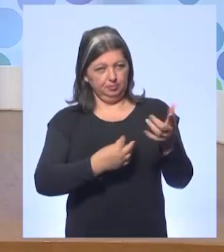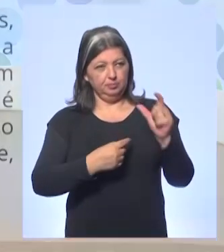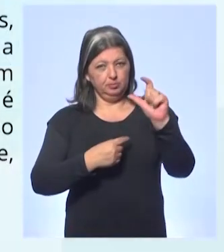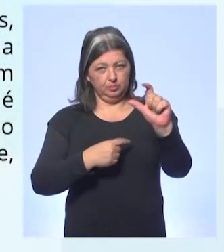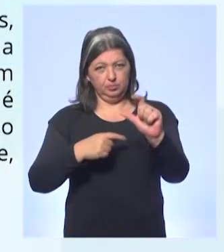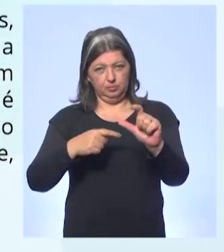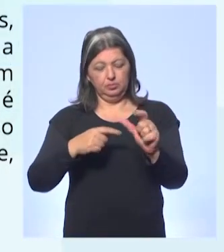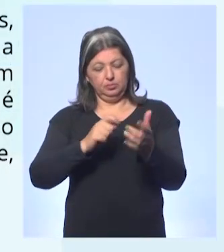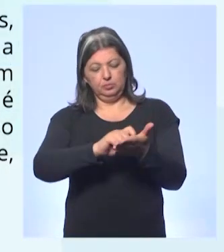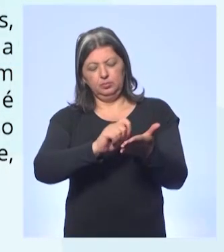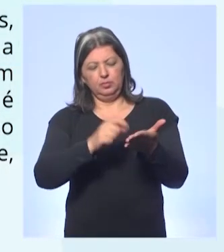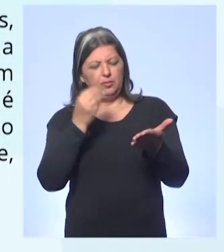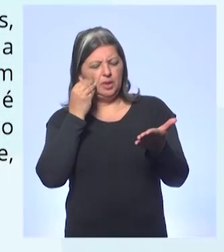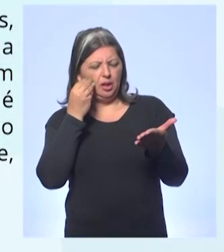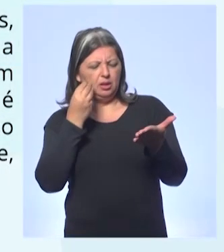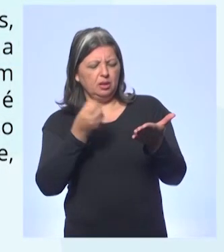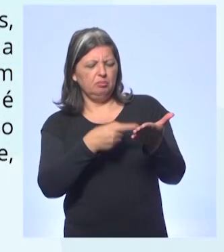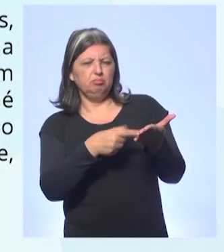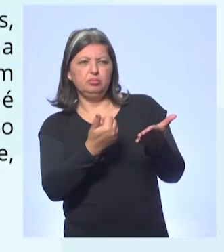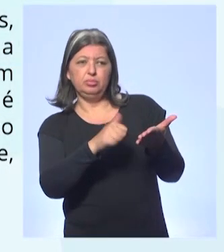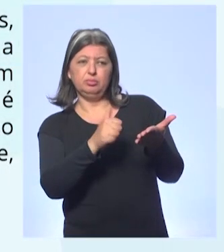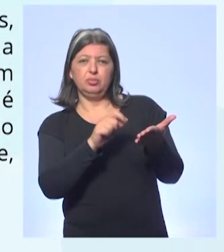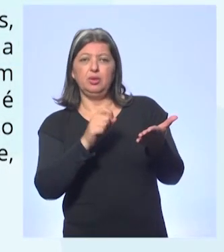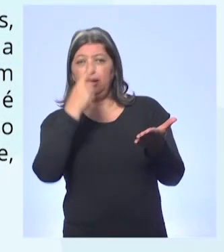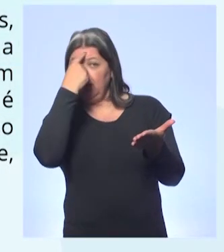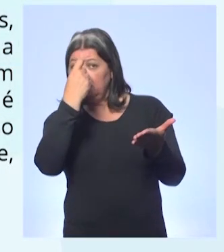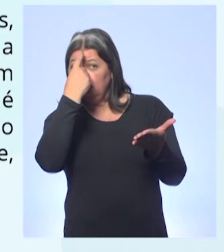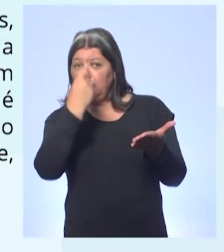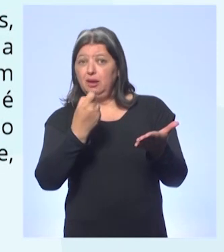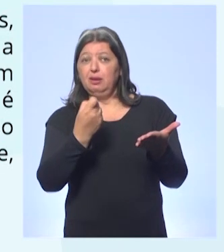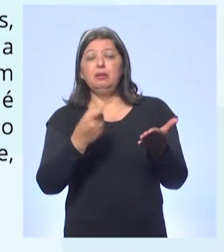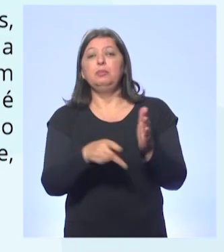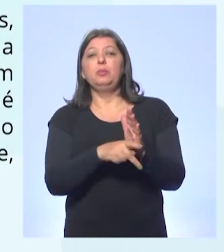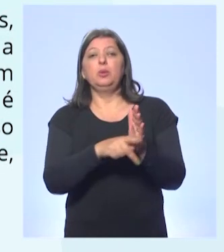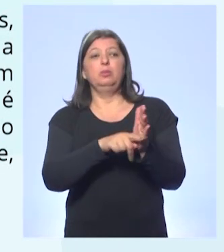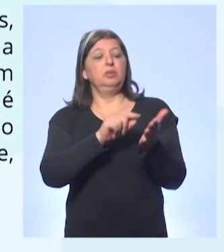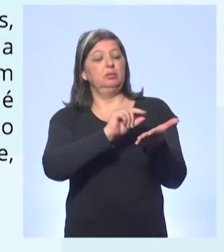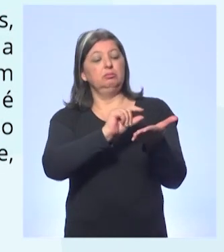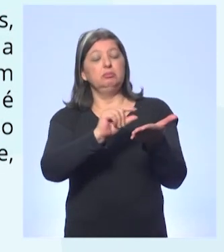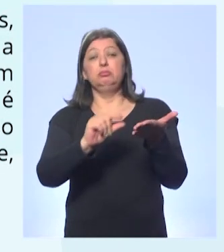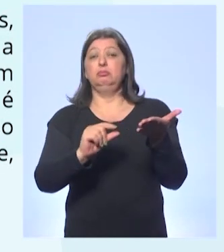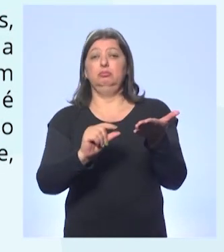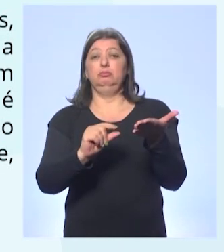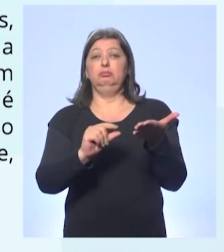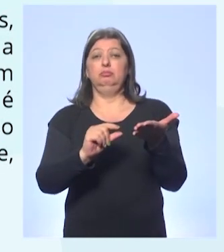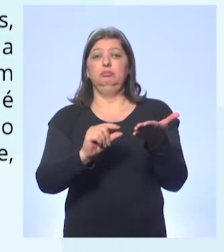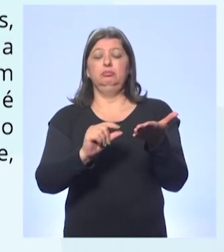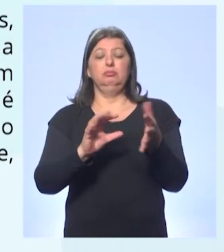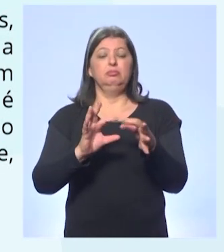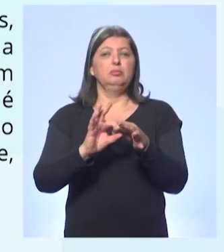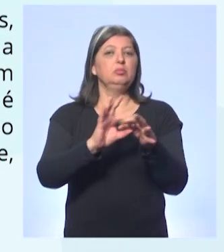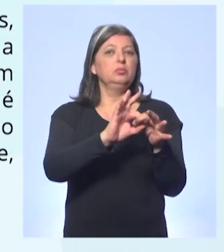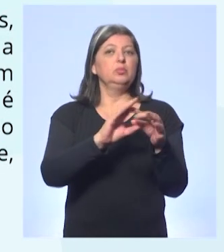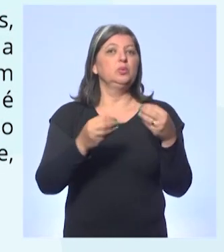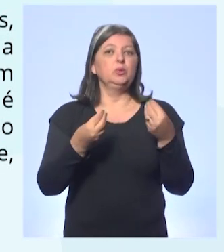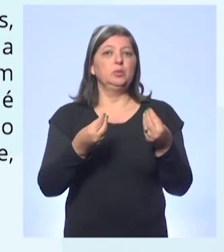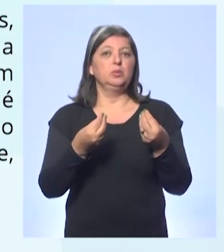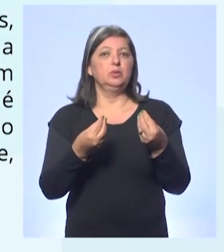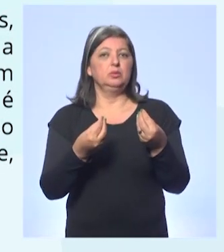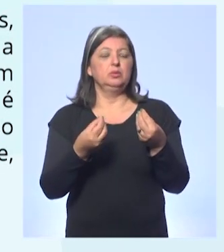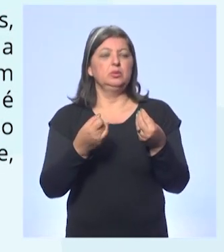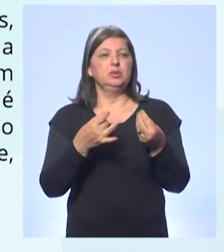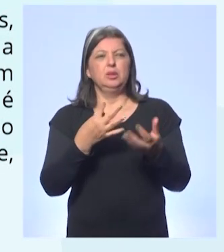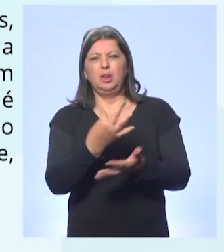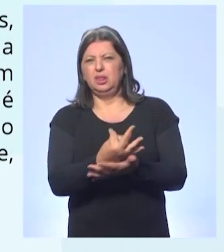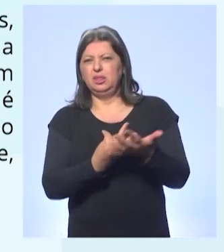e tentem olhar lá qual é a ideia que cada um desses conectivos, né, como que eles, se eles não estivessem aqui, como que esse